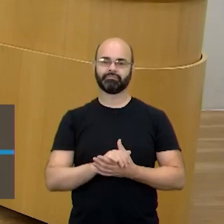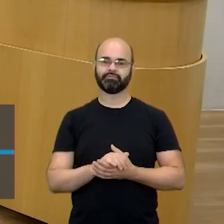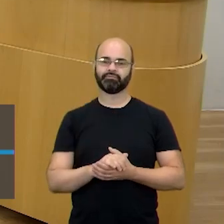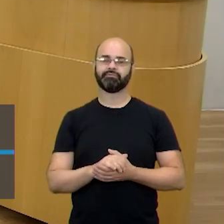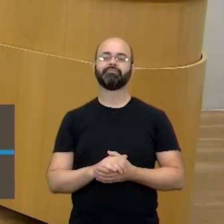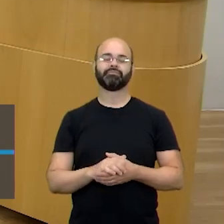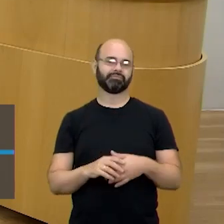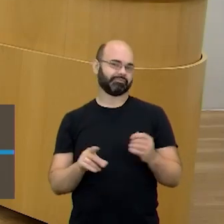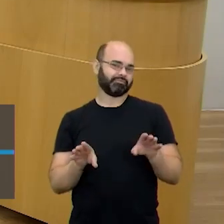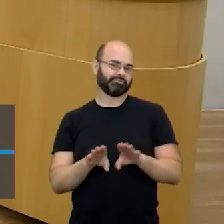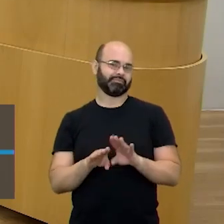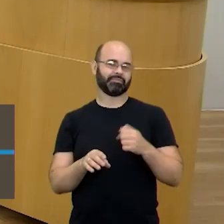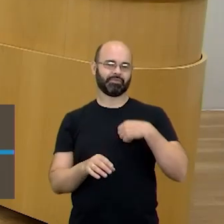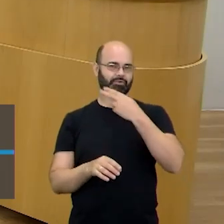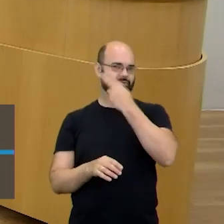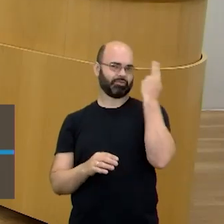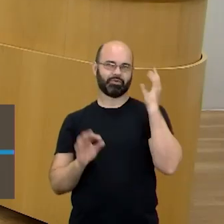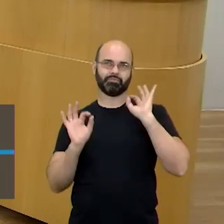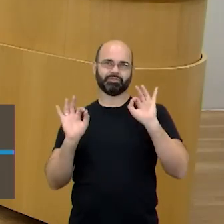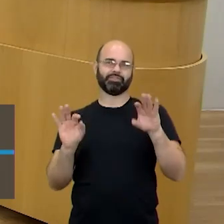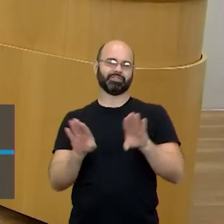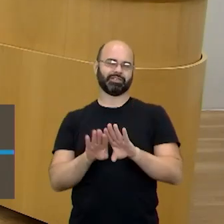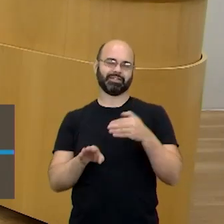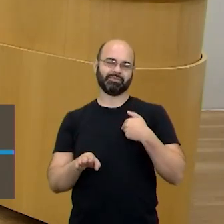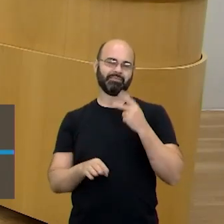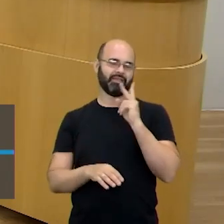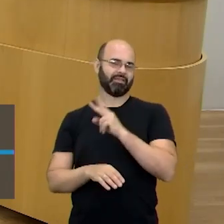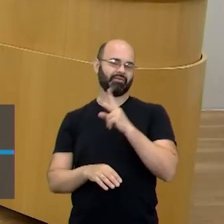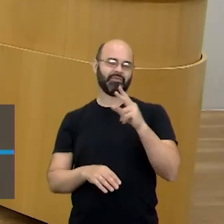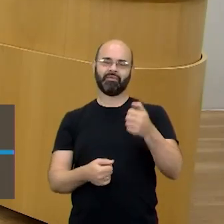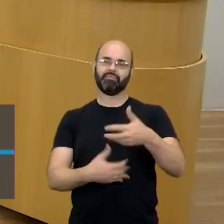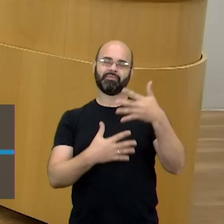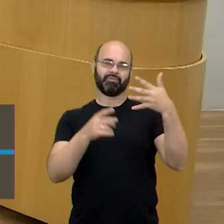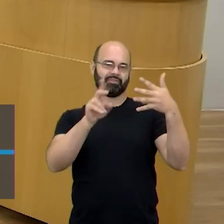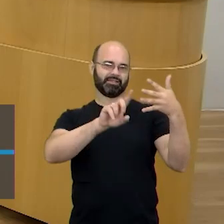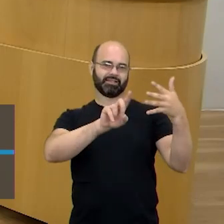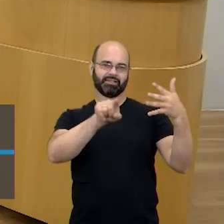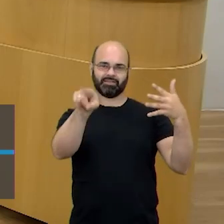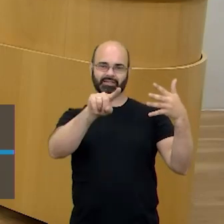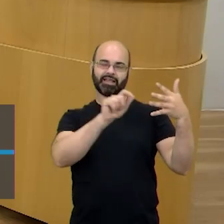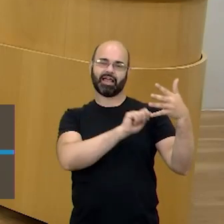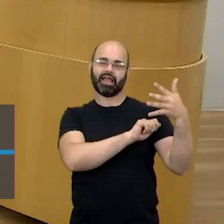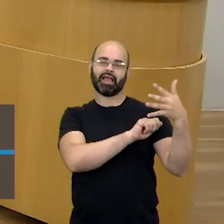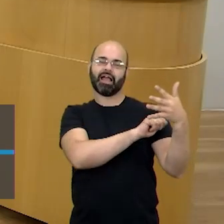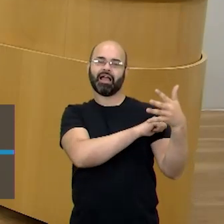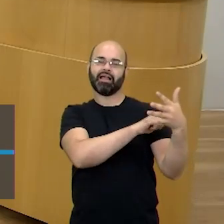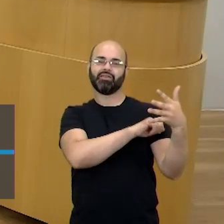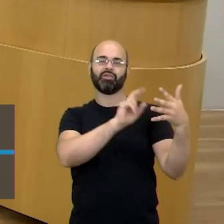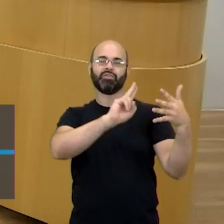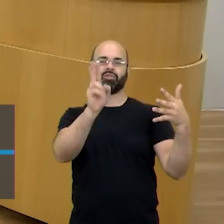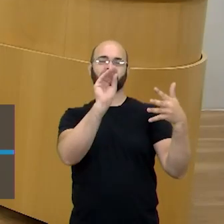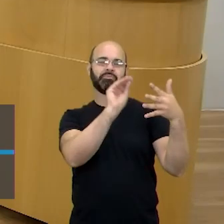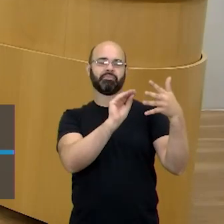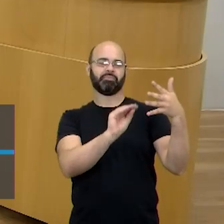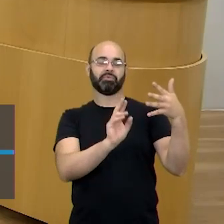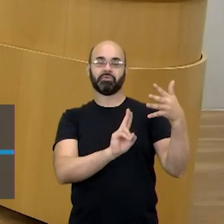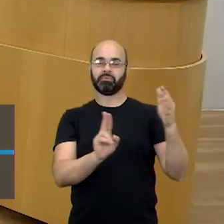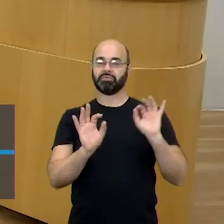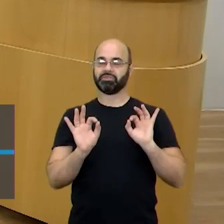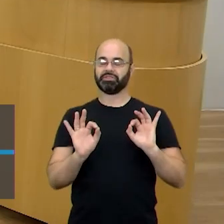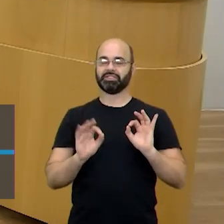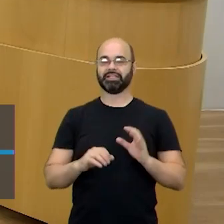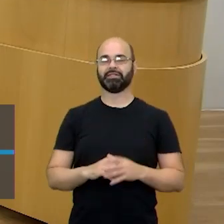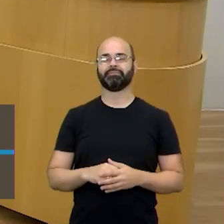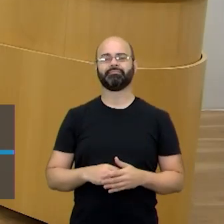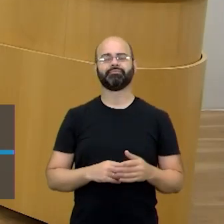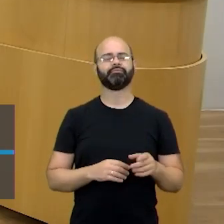Russell? Ele se empolgou, né? Então, é. Ele se empolgou. Deixa eu te fazer uma pergunta. Memória, na sua opinião, é a